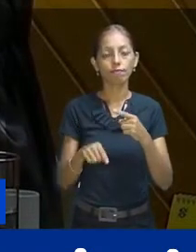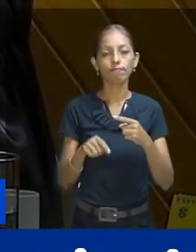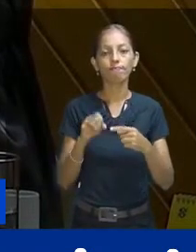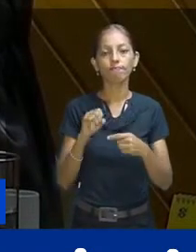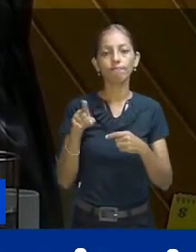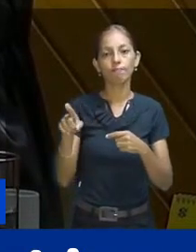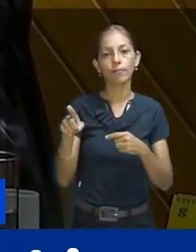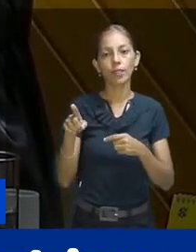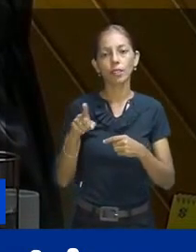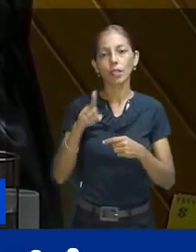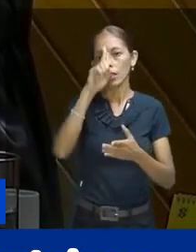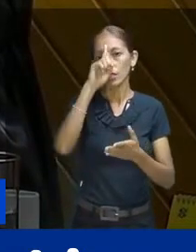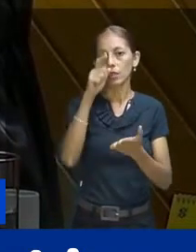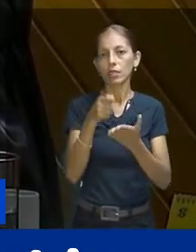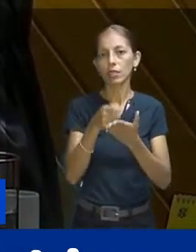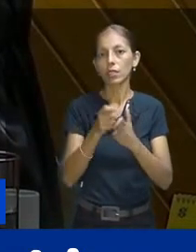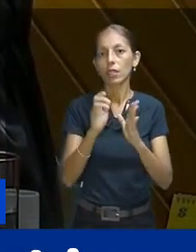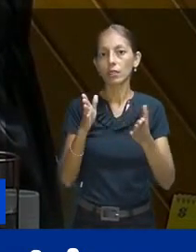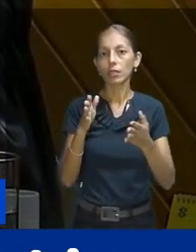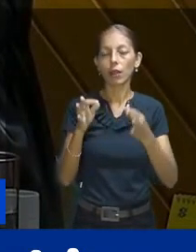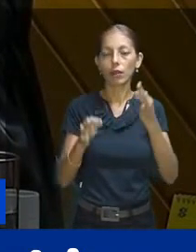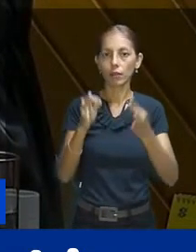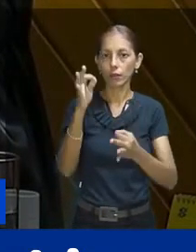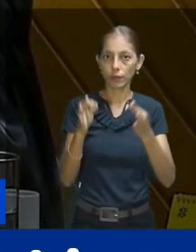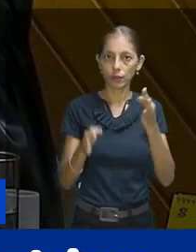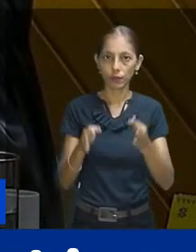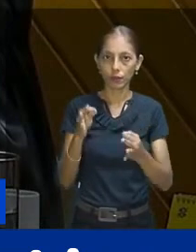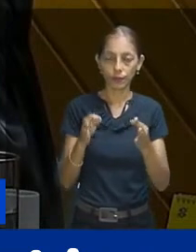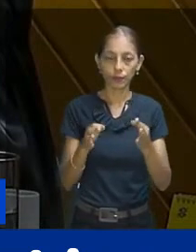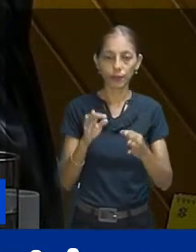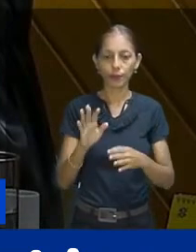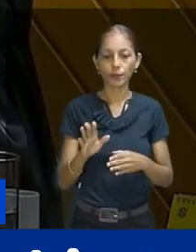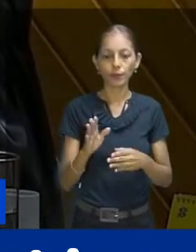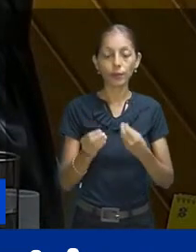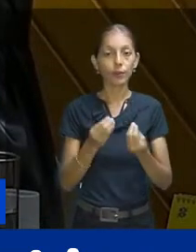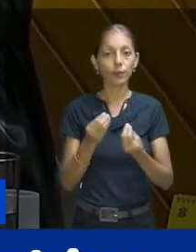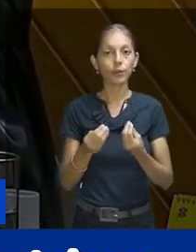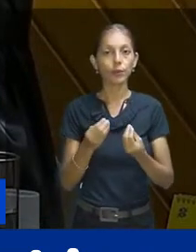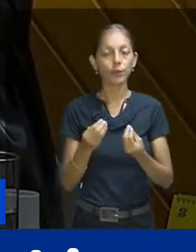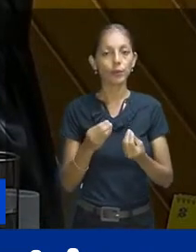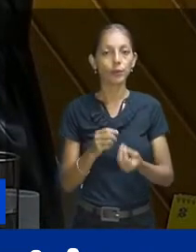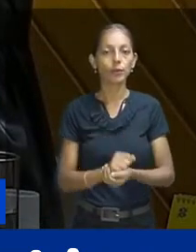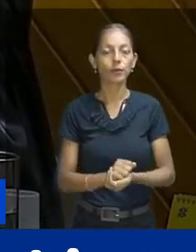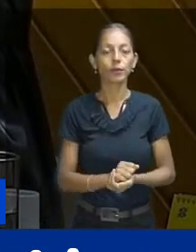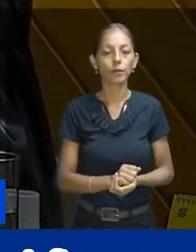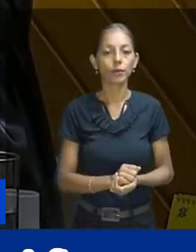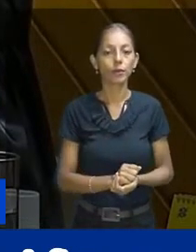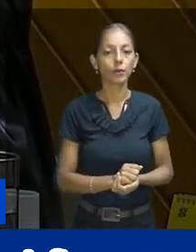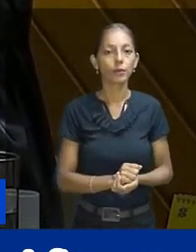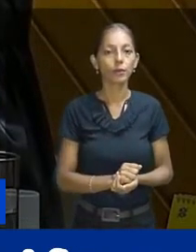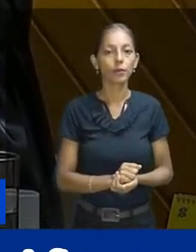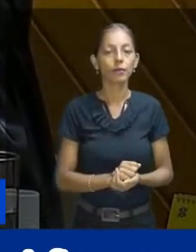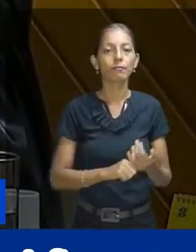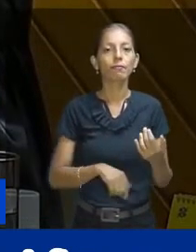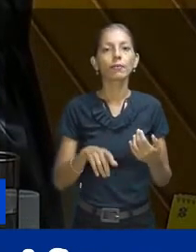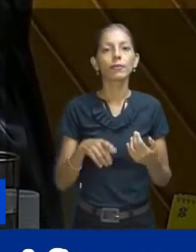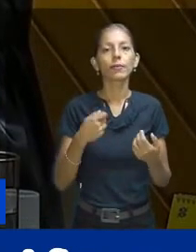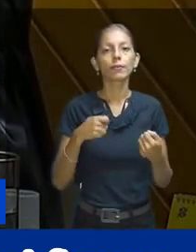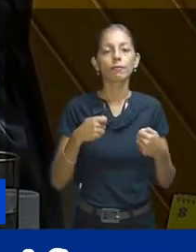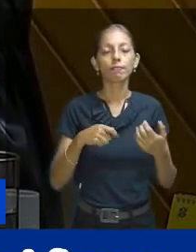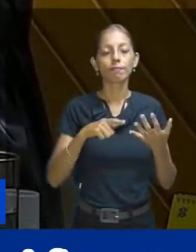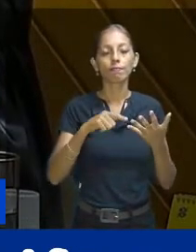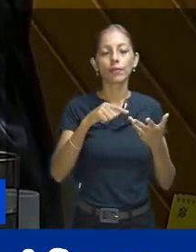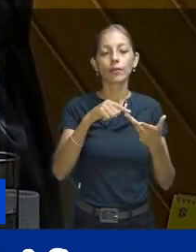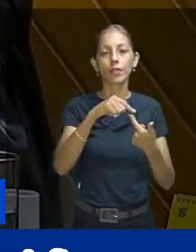seja ela interlocutória, sentença ou acórdão, que não enfrentar todos os argumentos deduzidos no